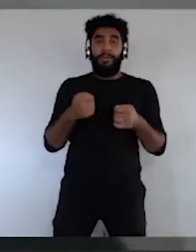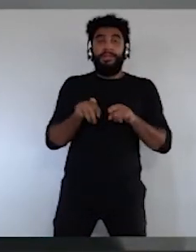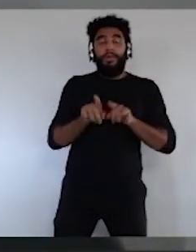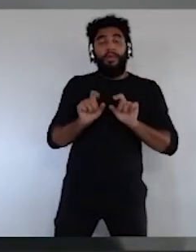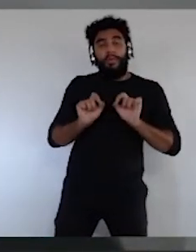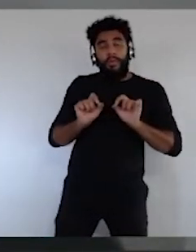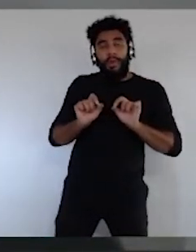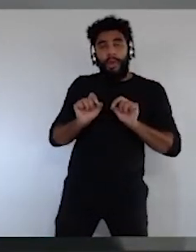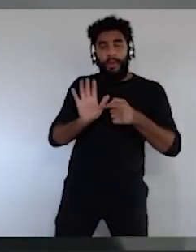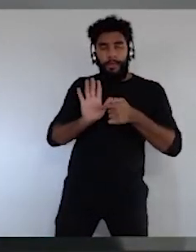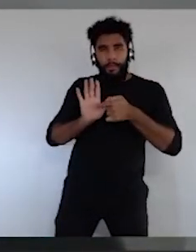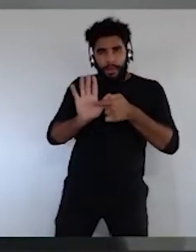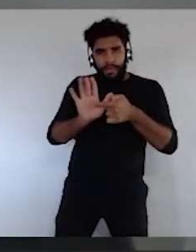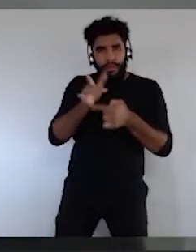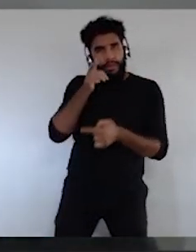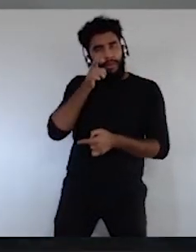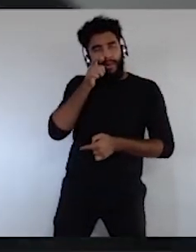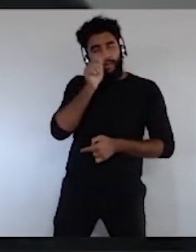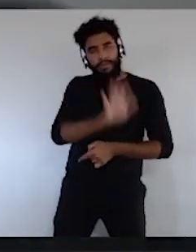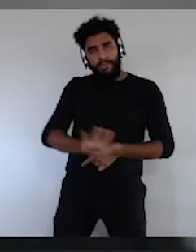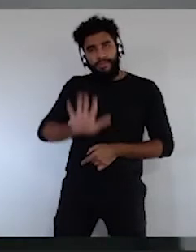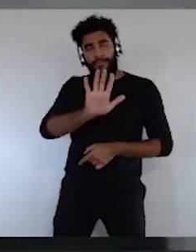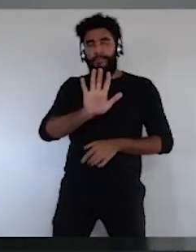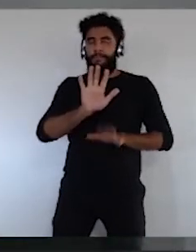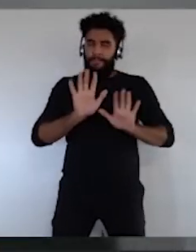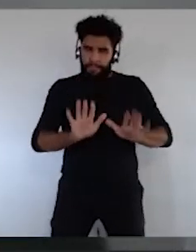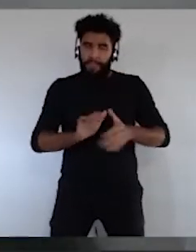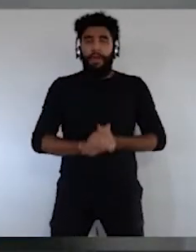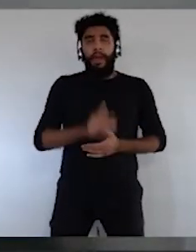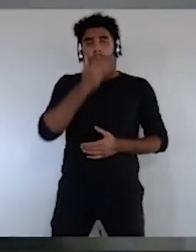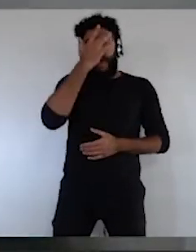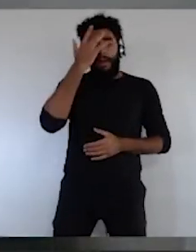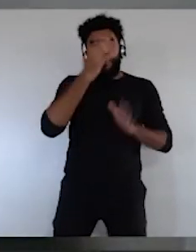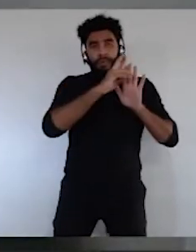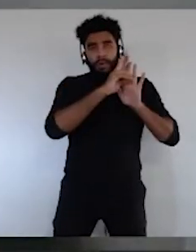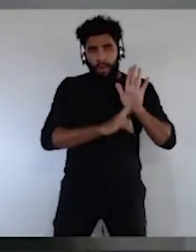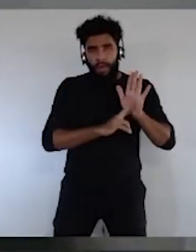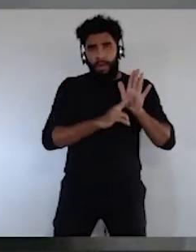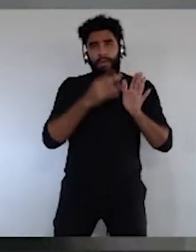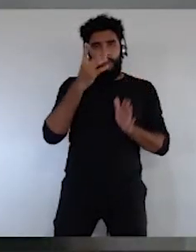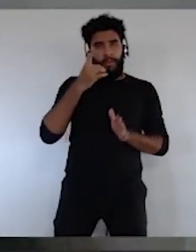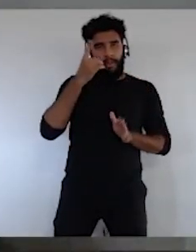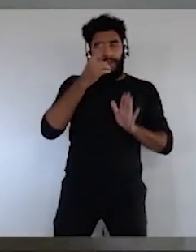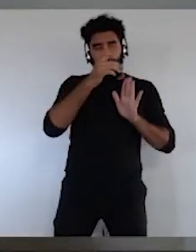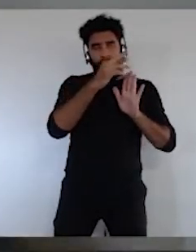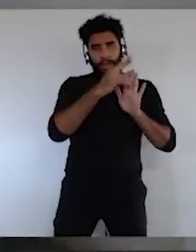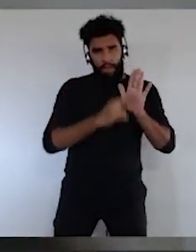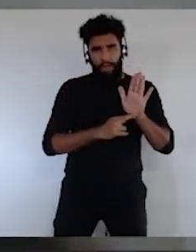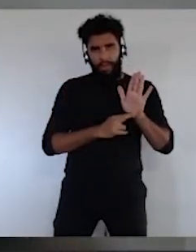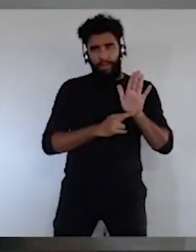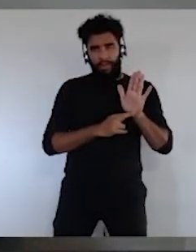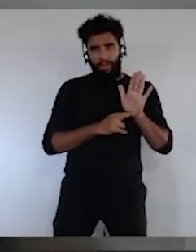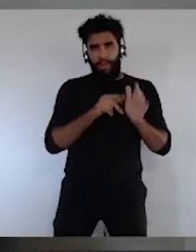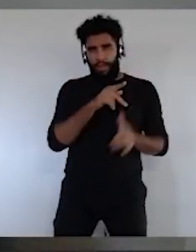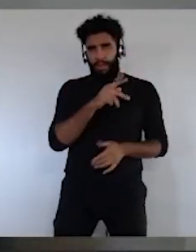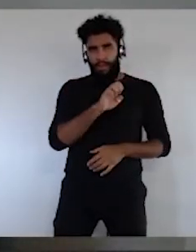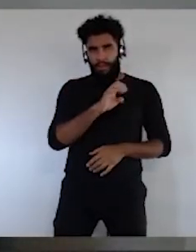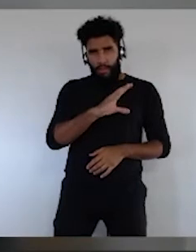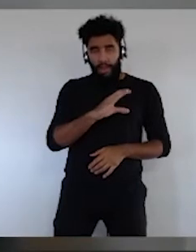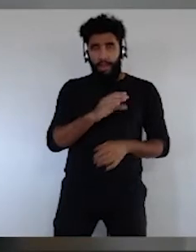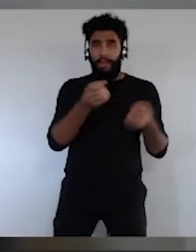está na Constituição. E, na verdade, quer dizer, se esse dispositivo do CPC não está sendo